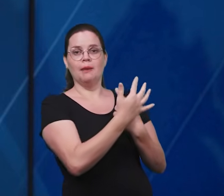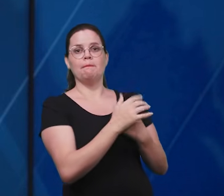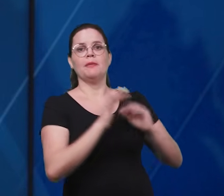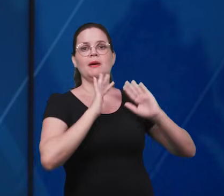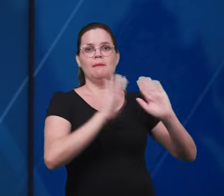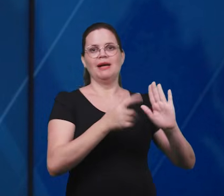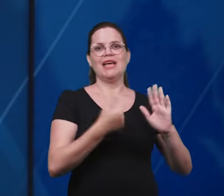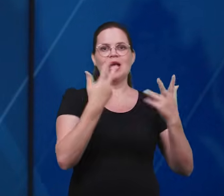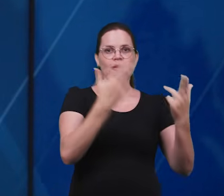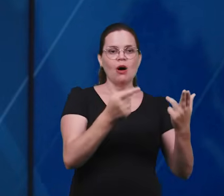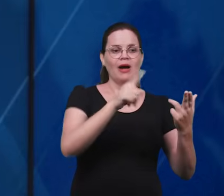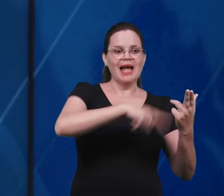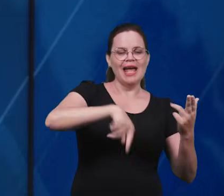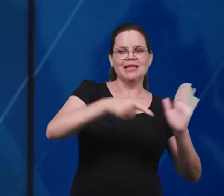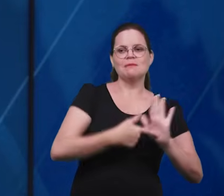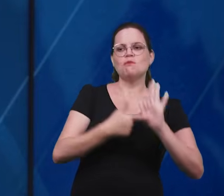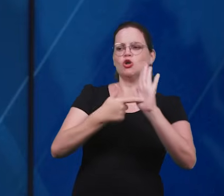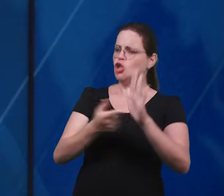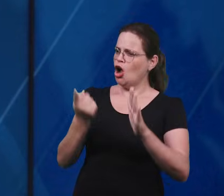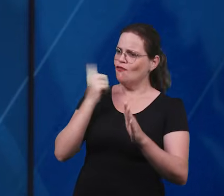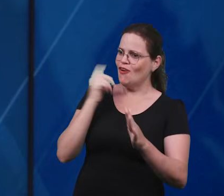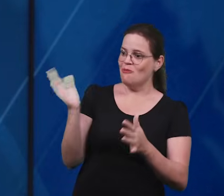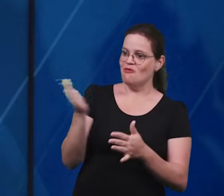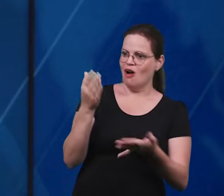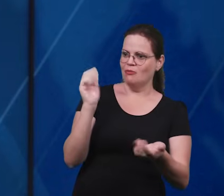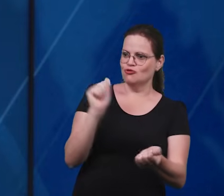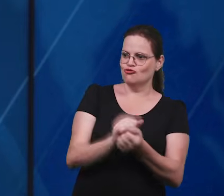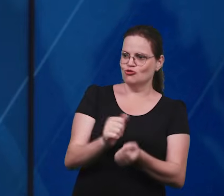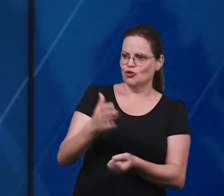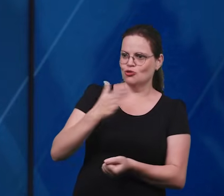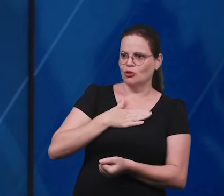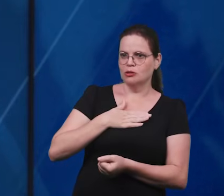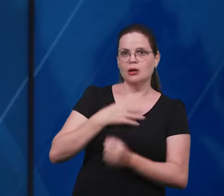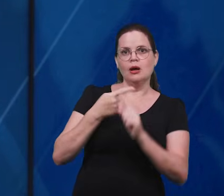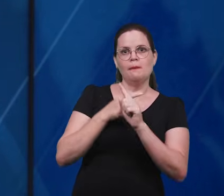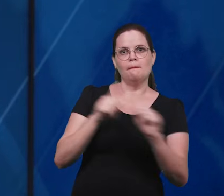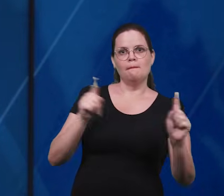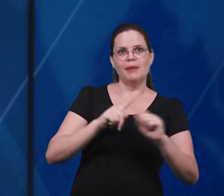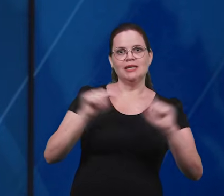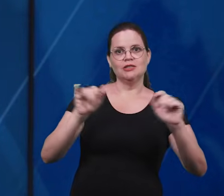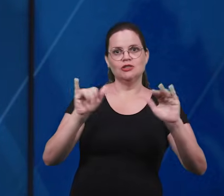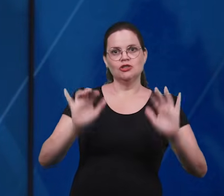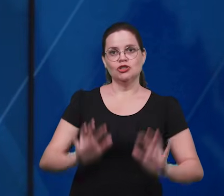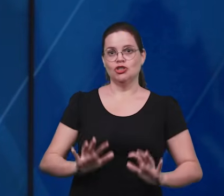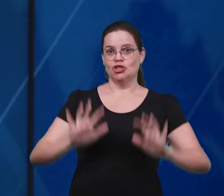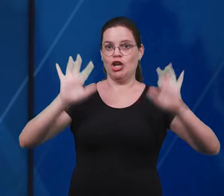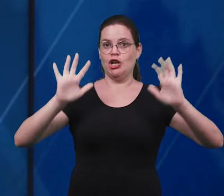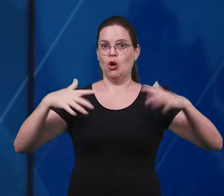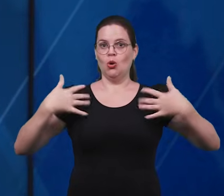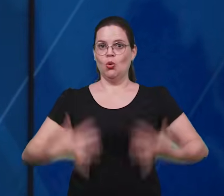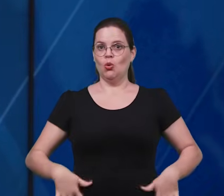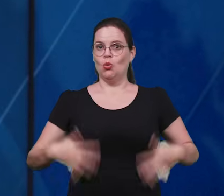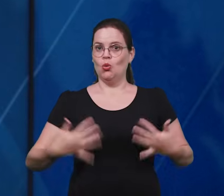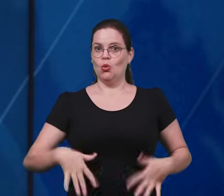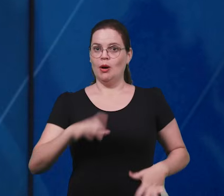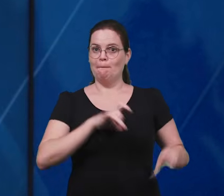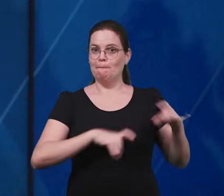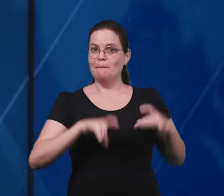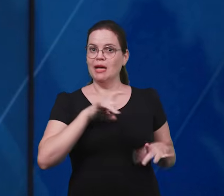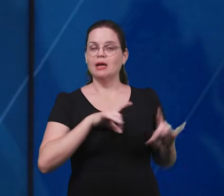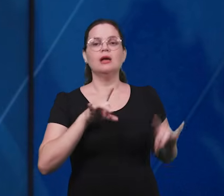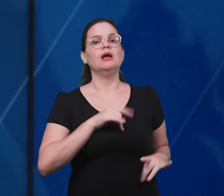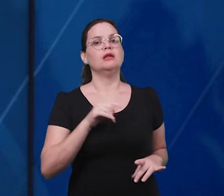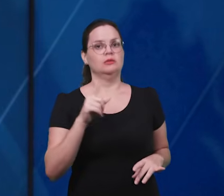de seus altos muros, os habitantes de Jericó temeram a chegada dos israelitas, porque eles